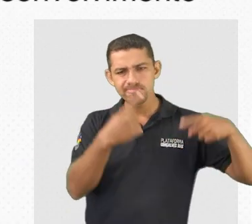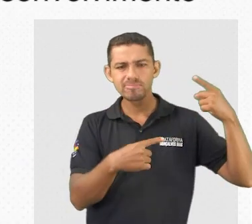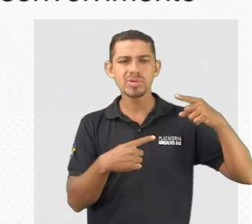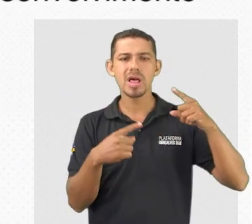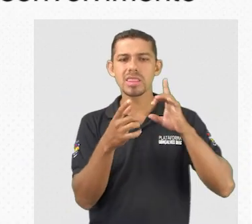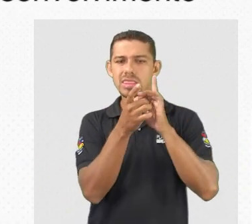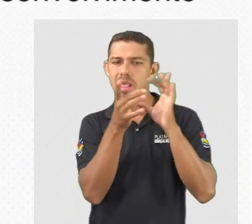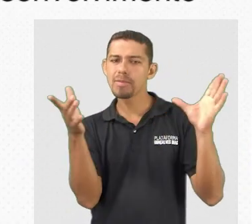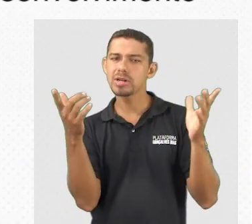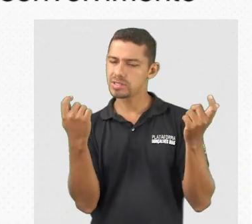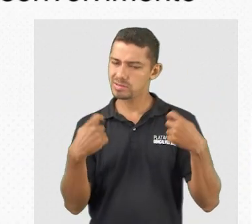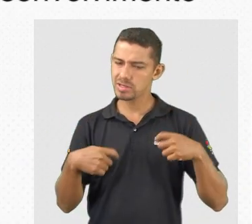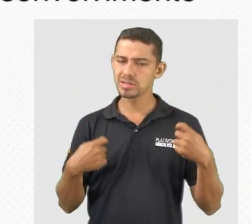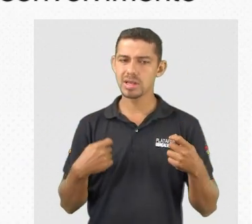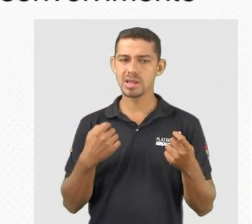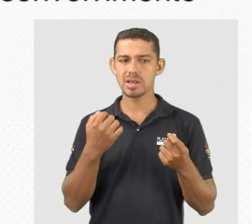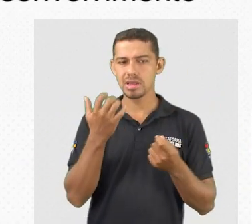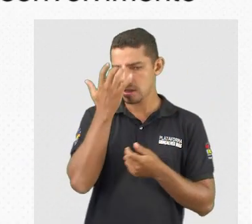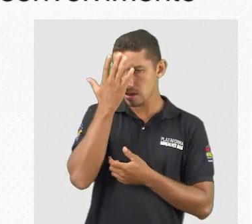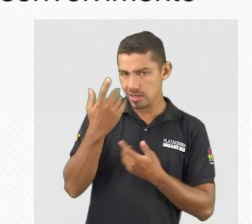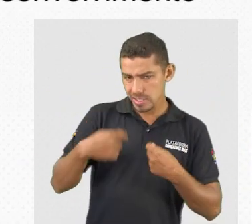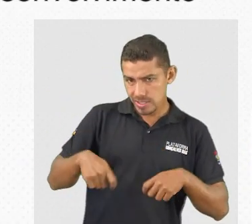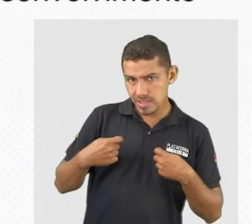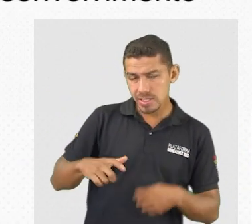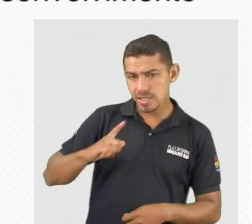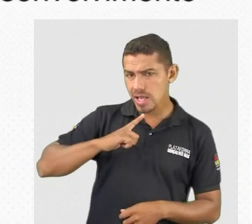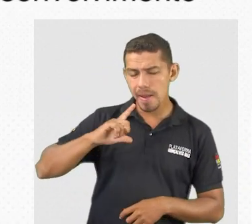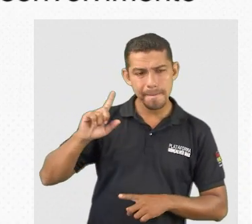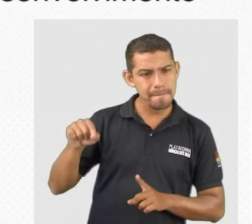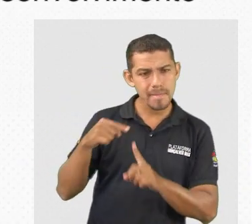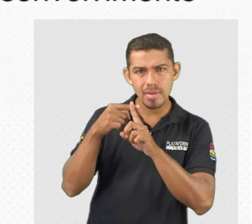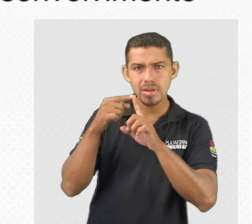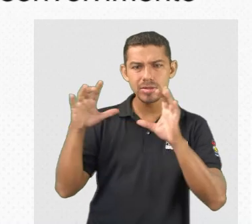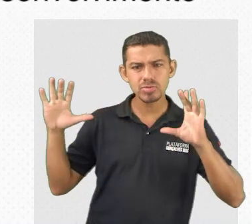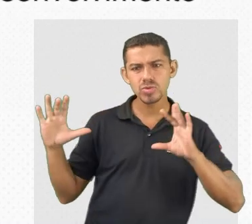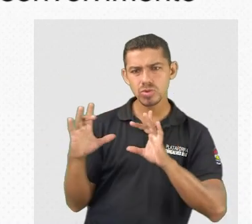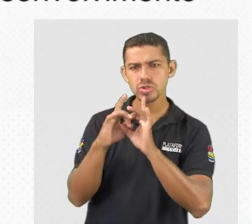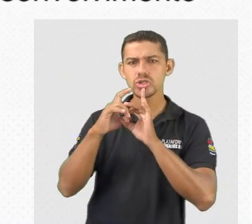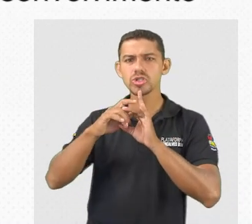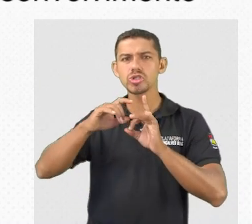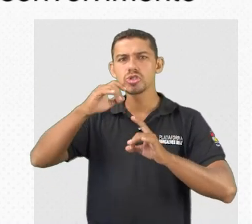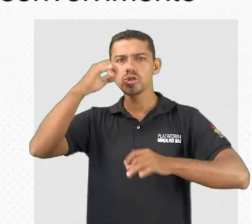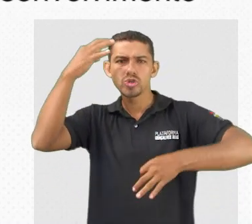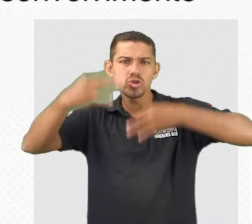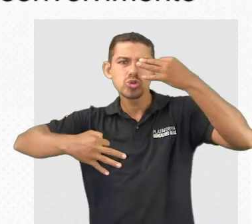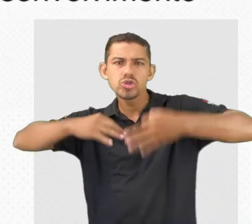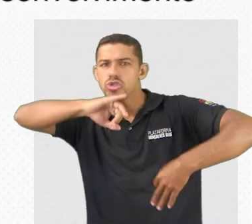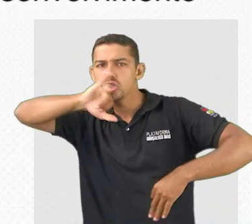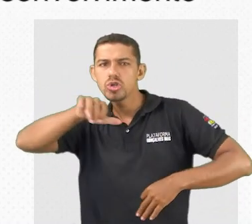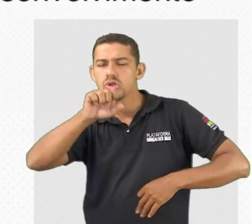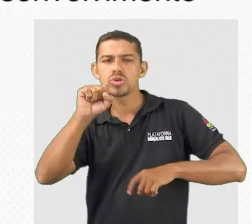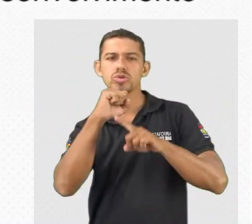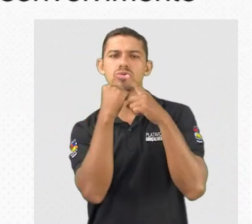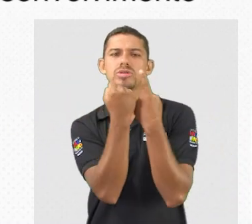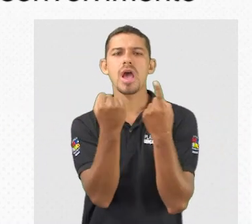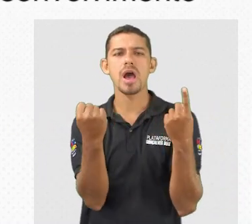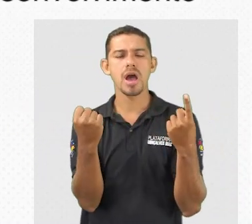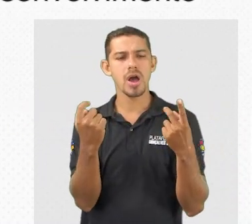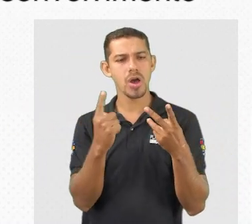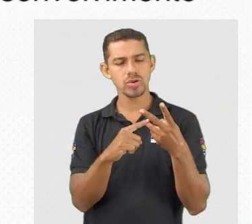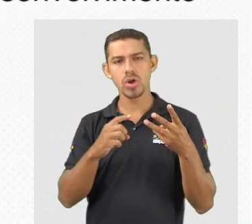a democracia deve ser, uma democracia mais alinhada com a ideia de justiça social, uma democracia mais alinhada com a